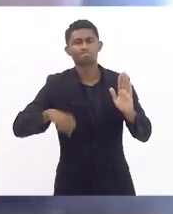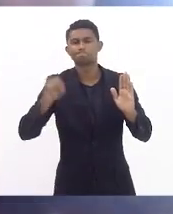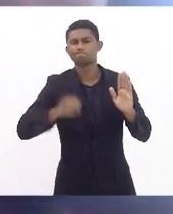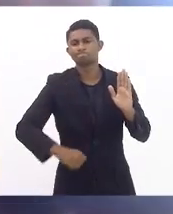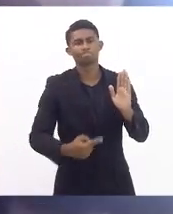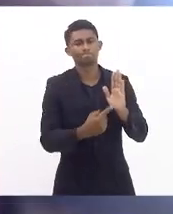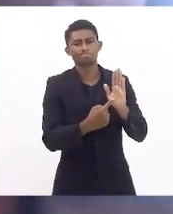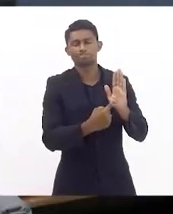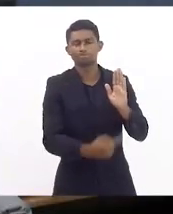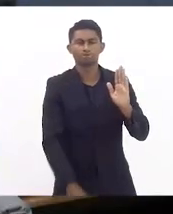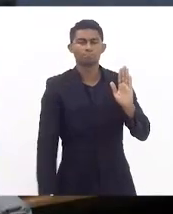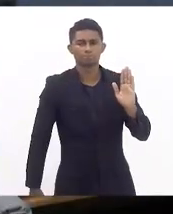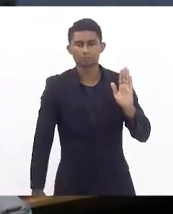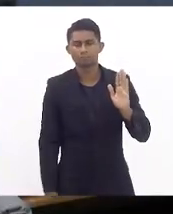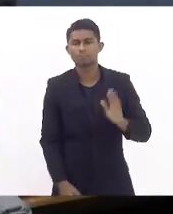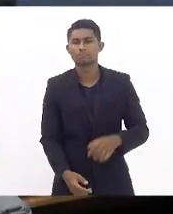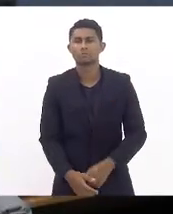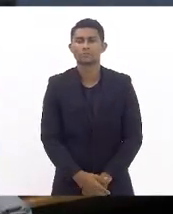projeto.